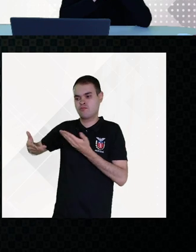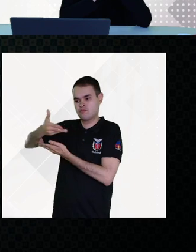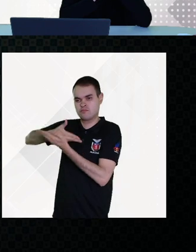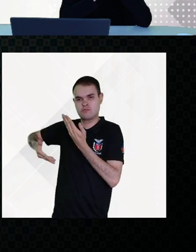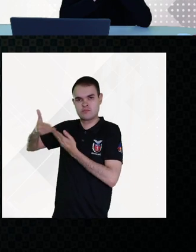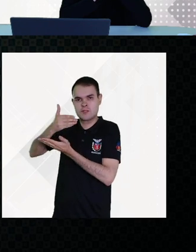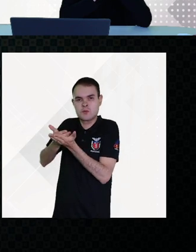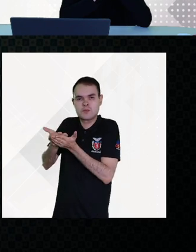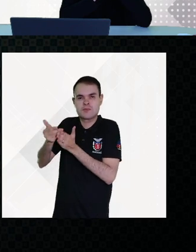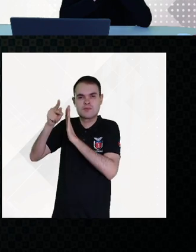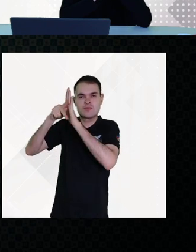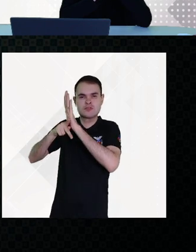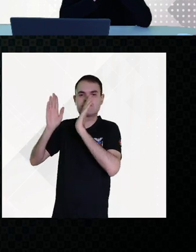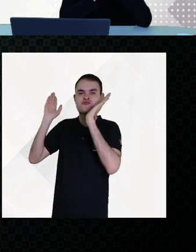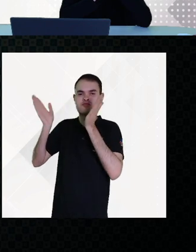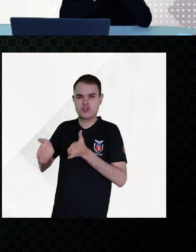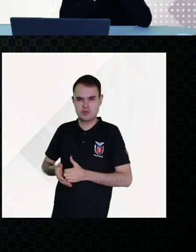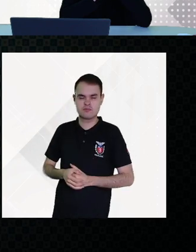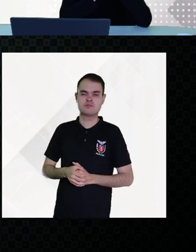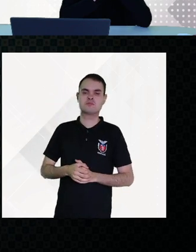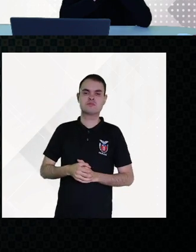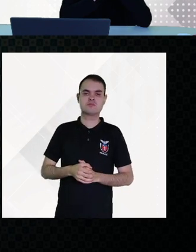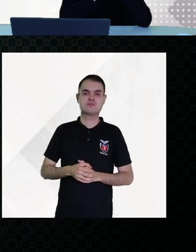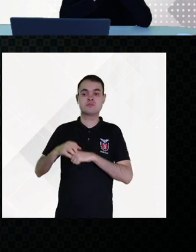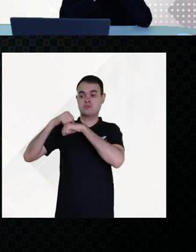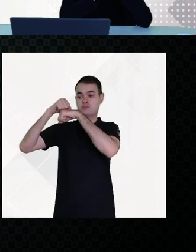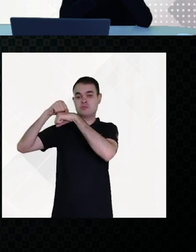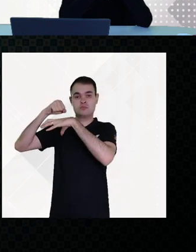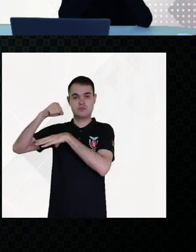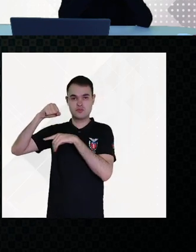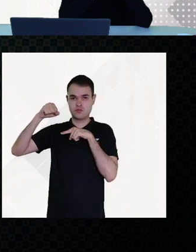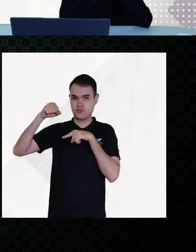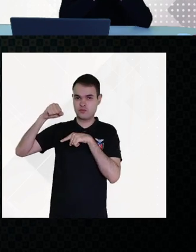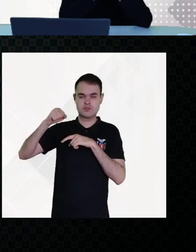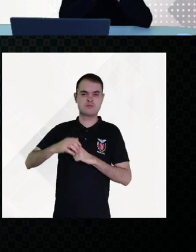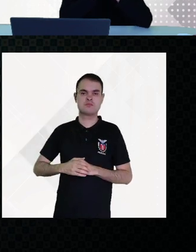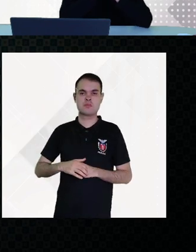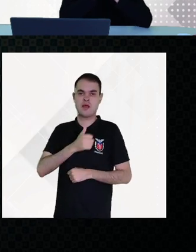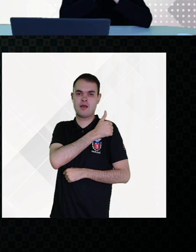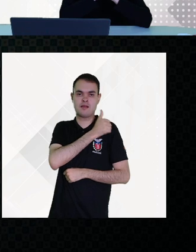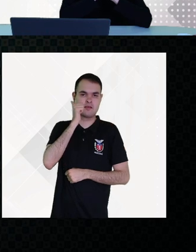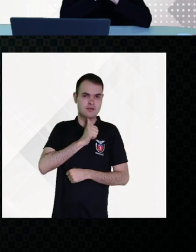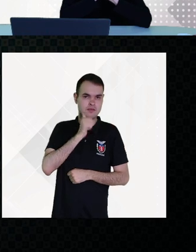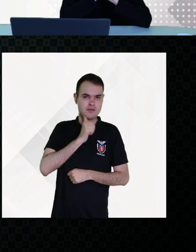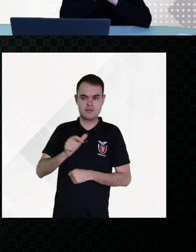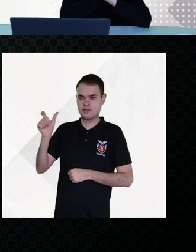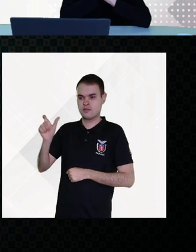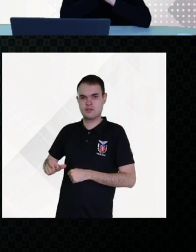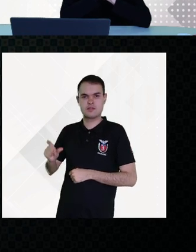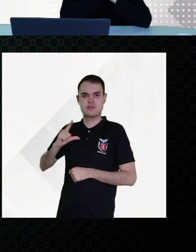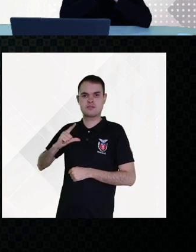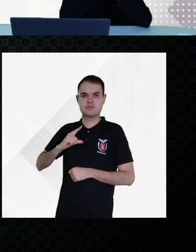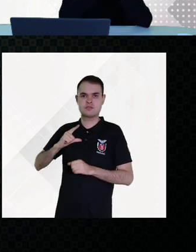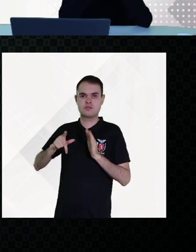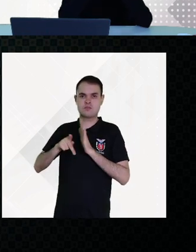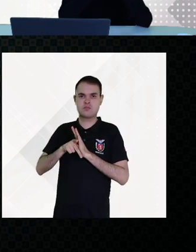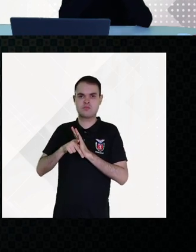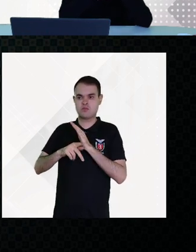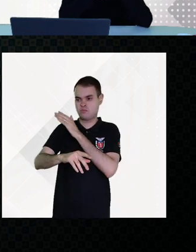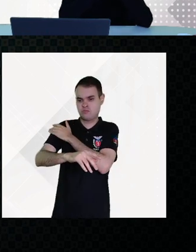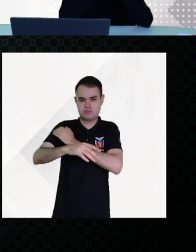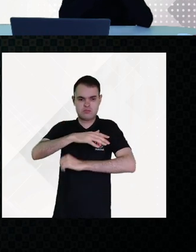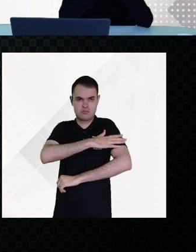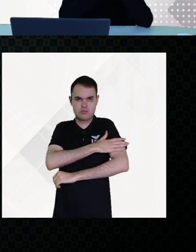projeto de um software, e essa aluna, ela tinha uma quadriparesia, né, os quatro membros